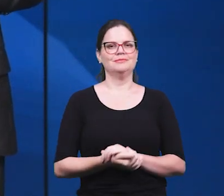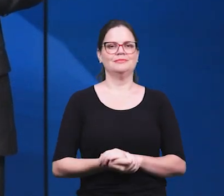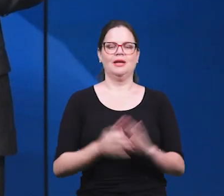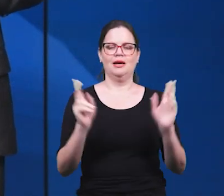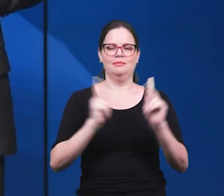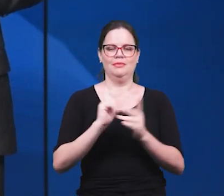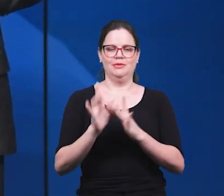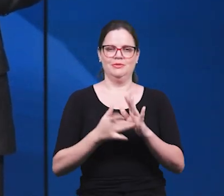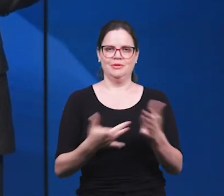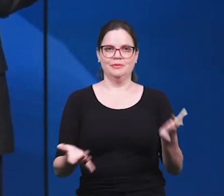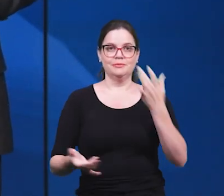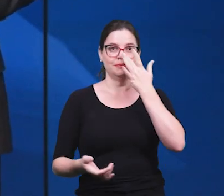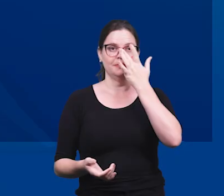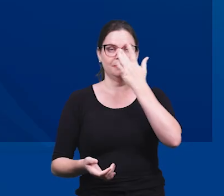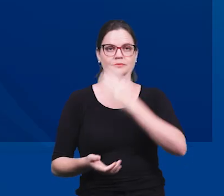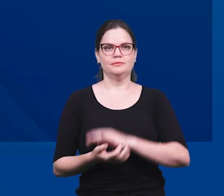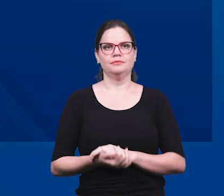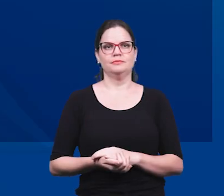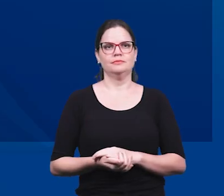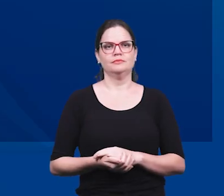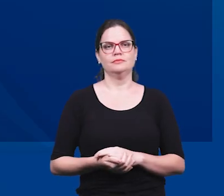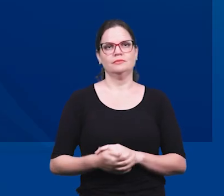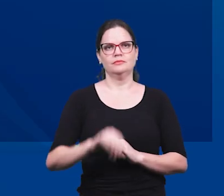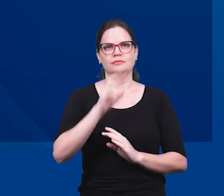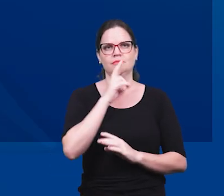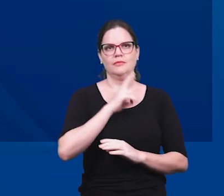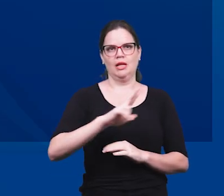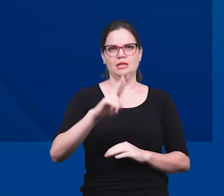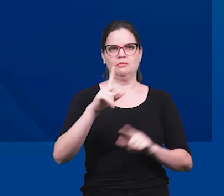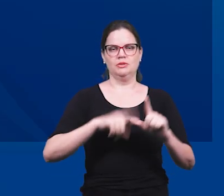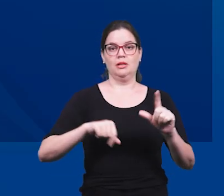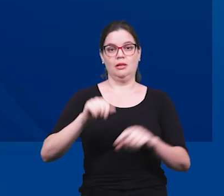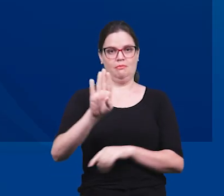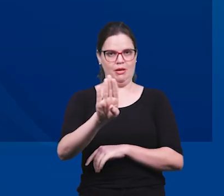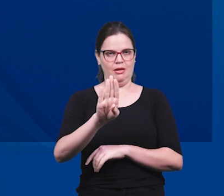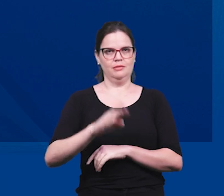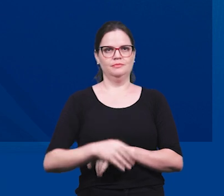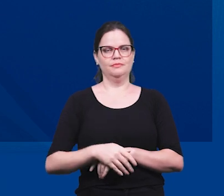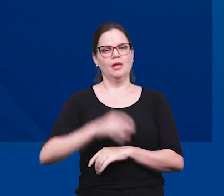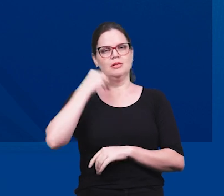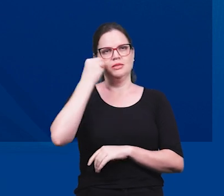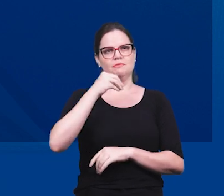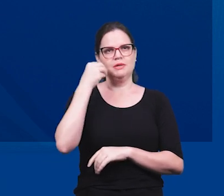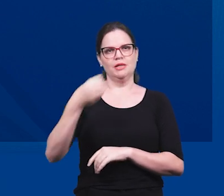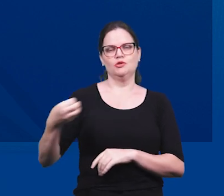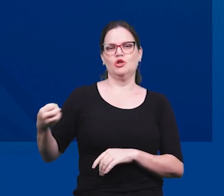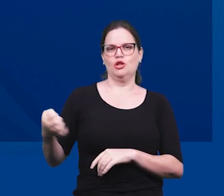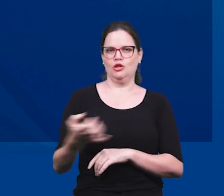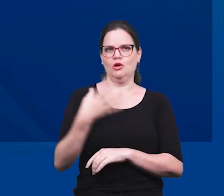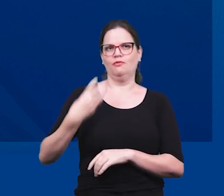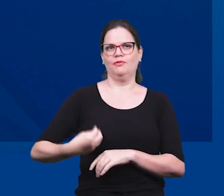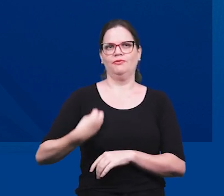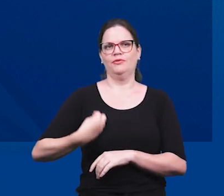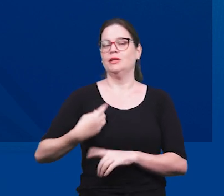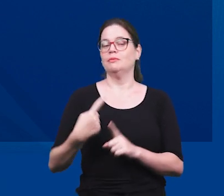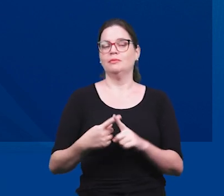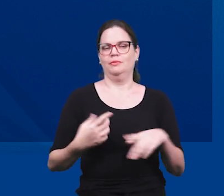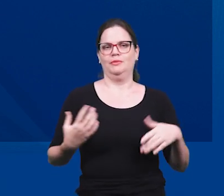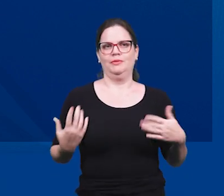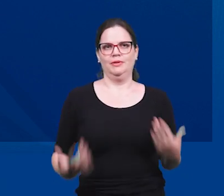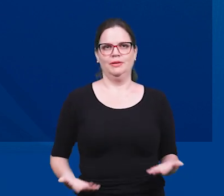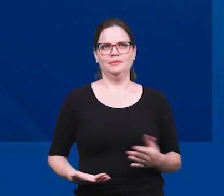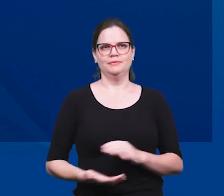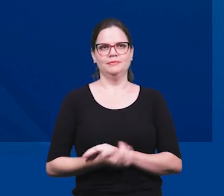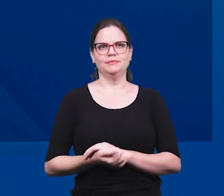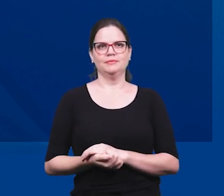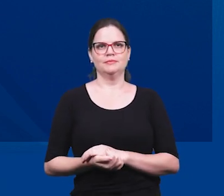bem-vinda à paz do Senhor Jesus. A resposta é a B, uma experiência do novo nascimento, porque